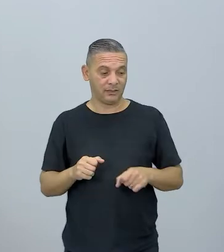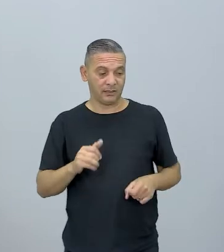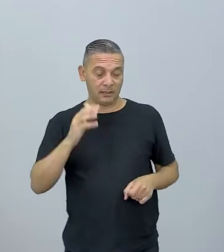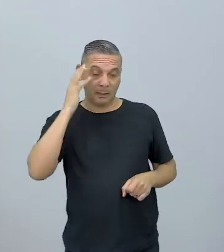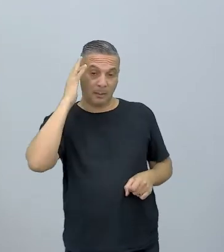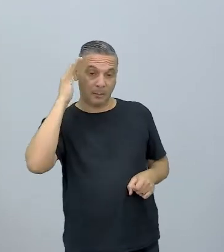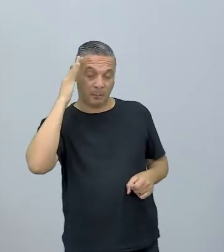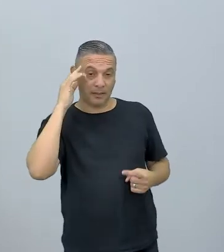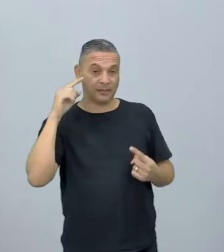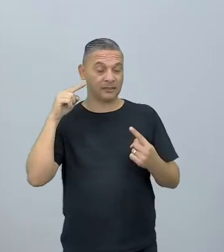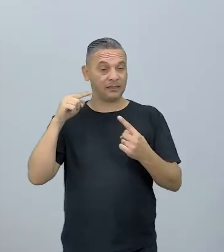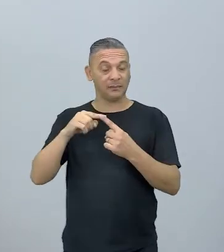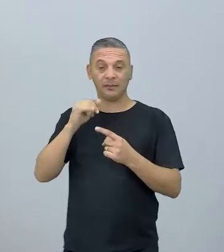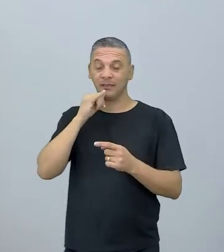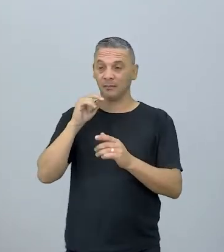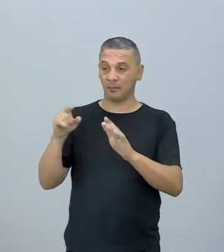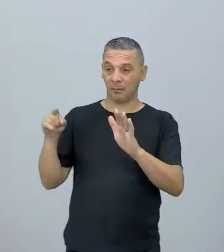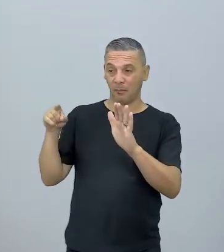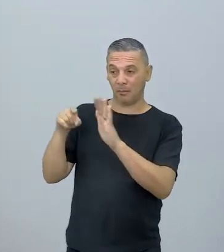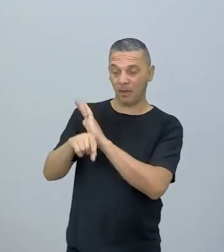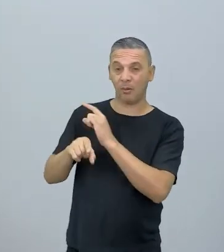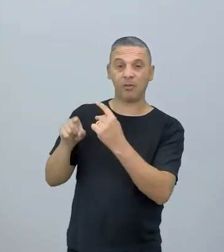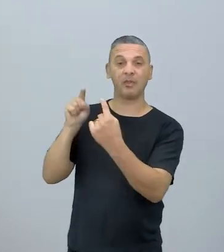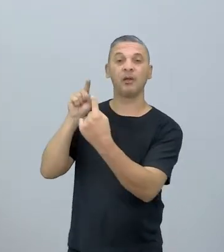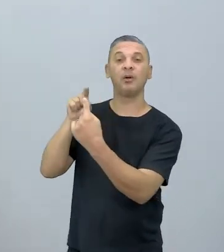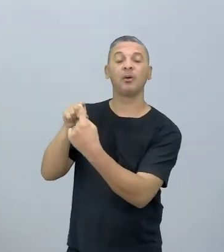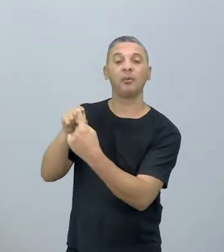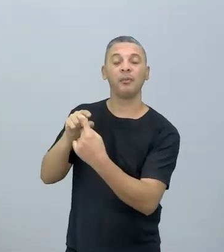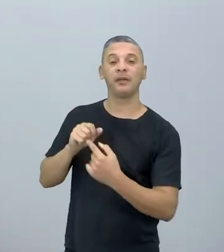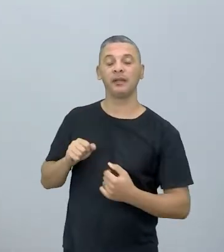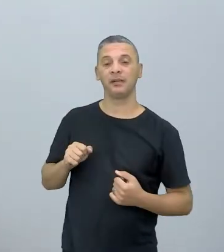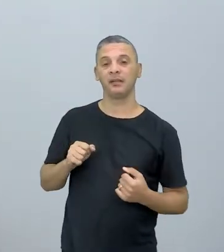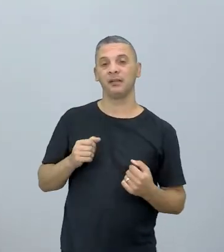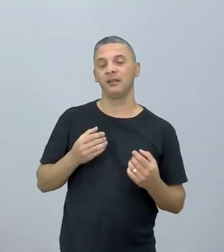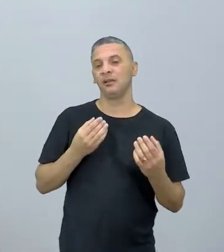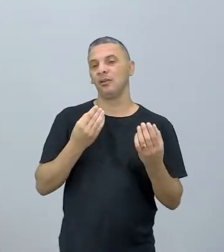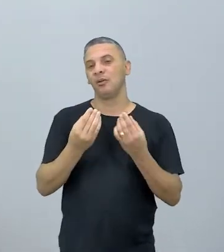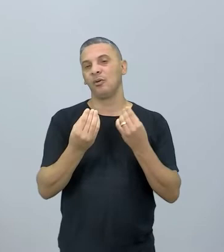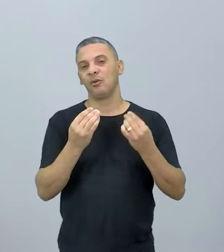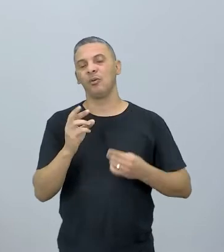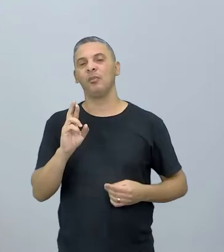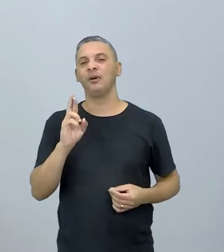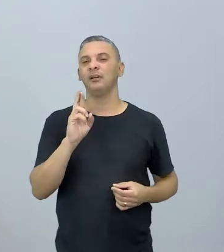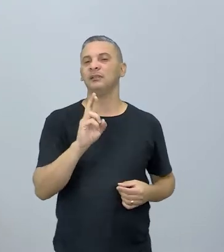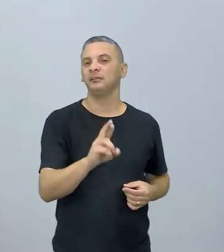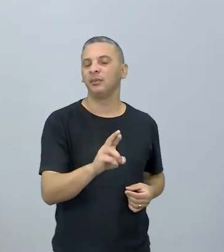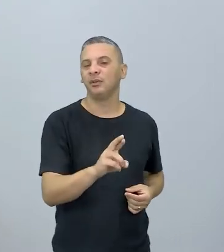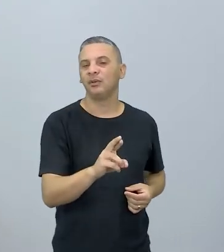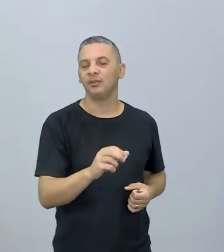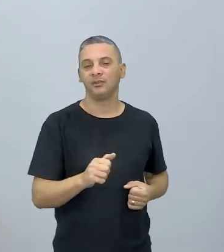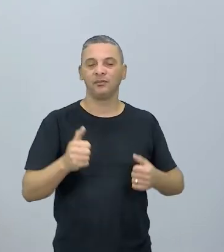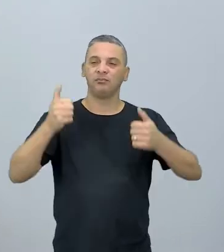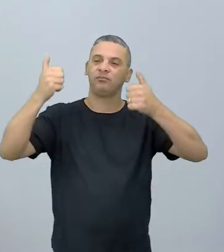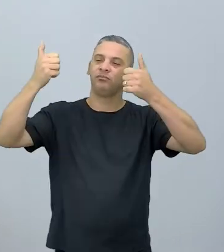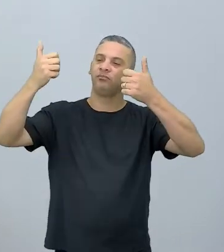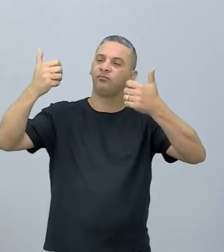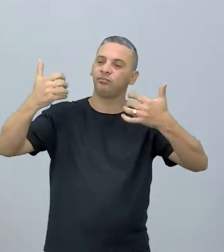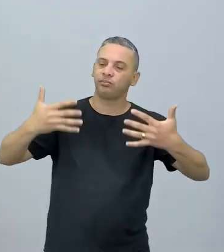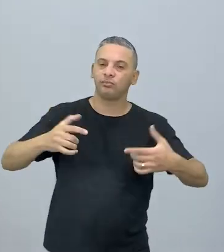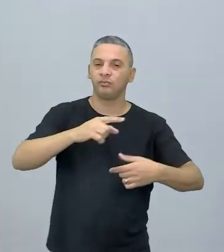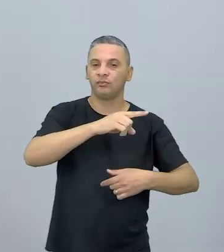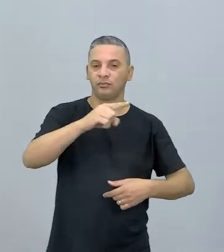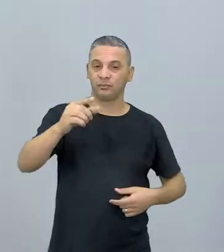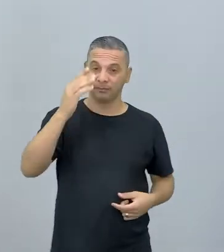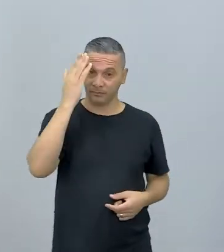pensar a pergunta mais adequada, como que a gente vai responder, né? Essa historinha toda eu contei para vocês, só para vocês